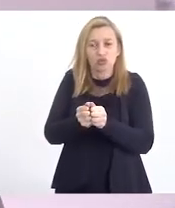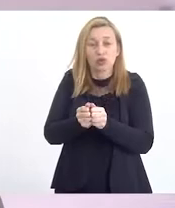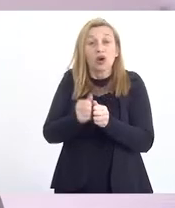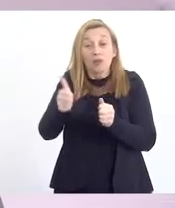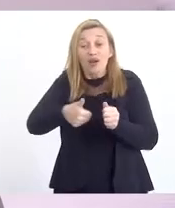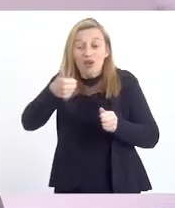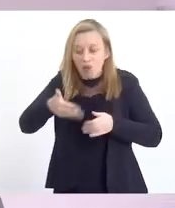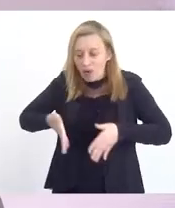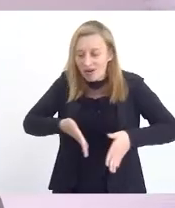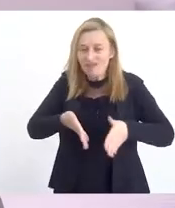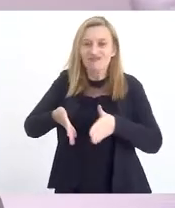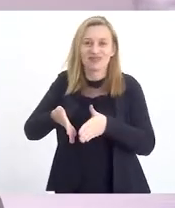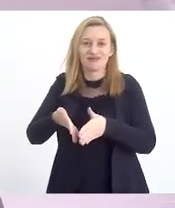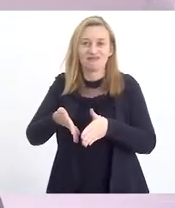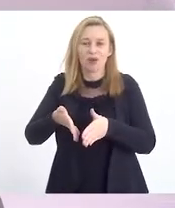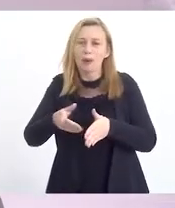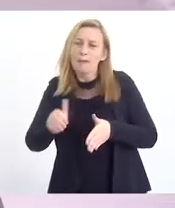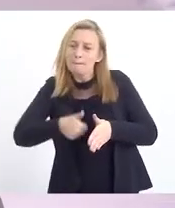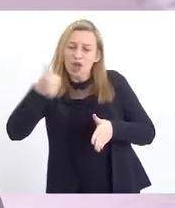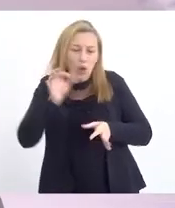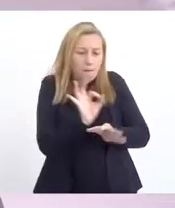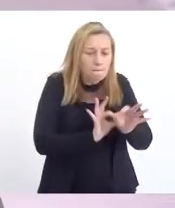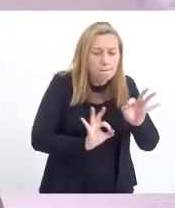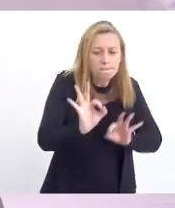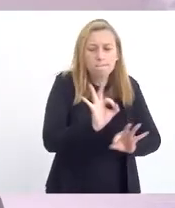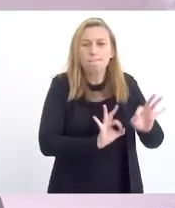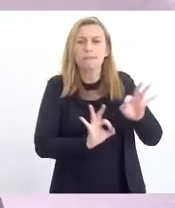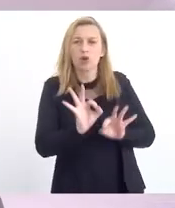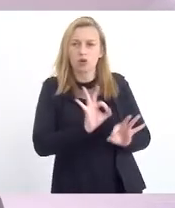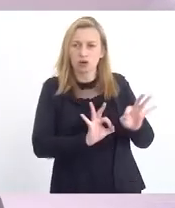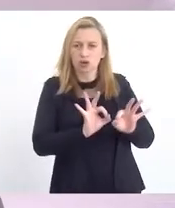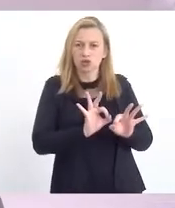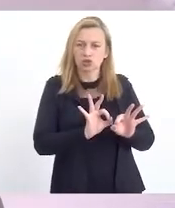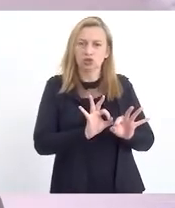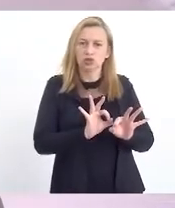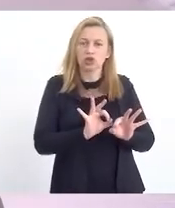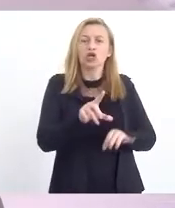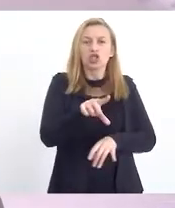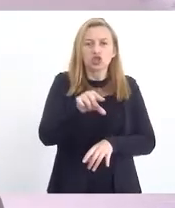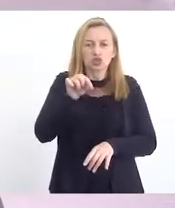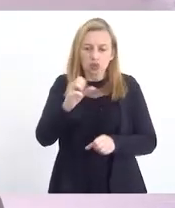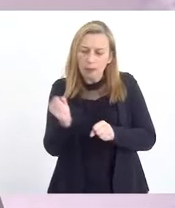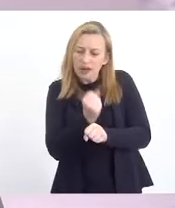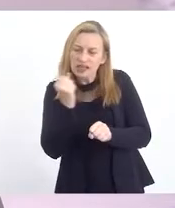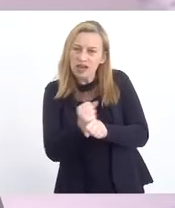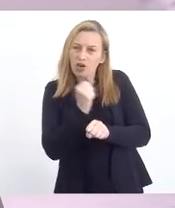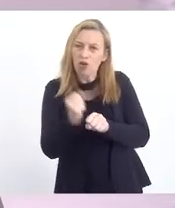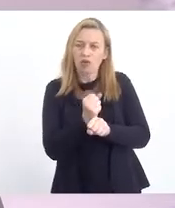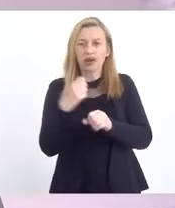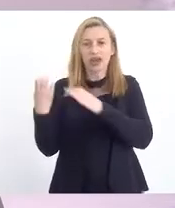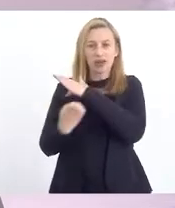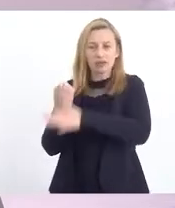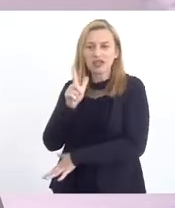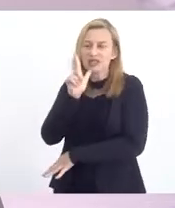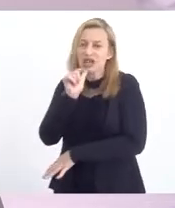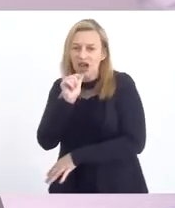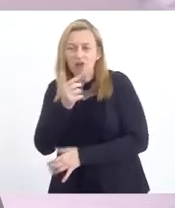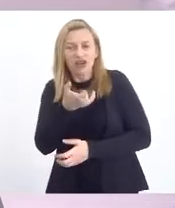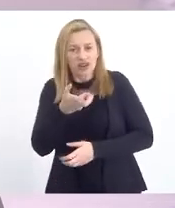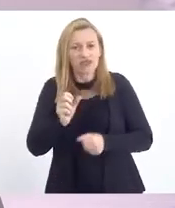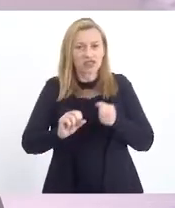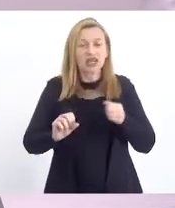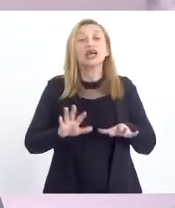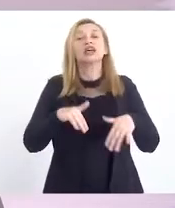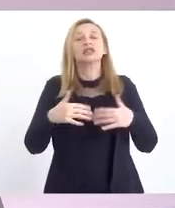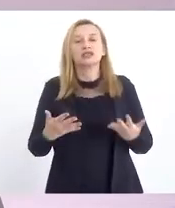melhor encaminhamento, o melhor projeto, a melhor definição para essa obra que a SEDAE pretende fazer. Por